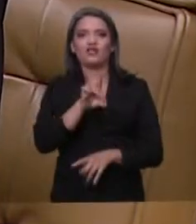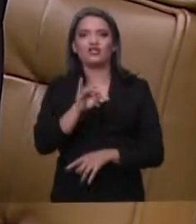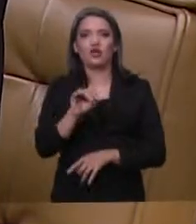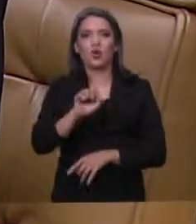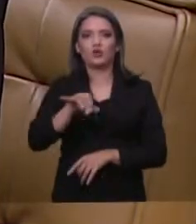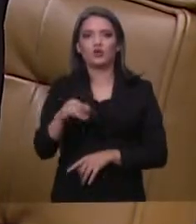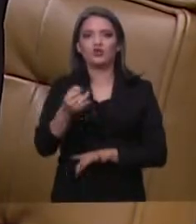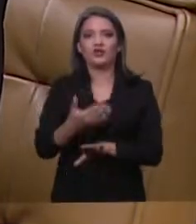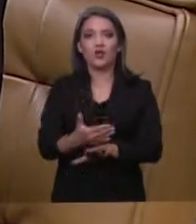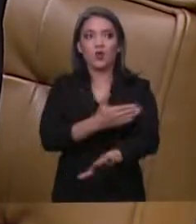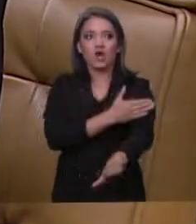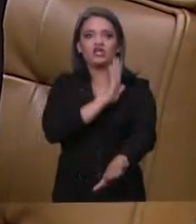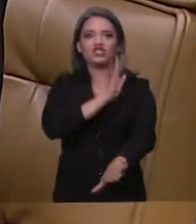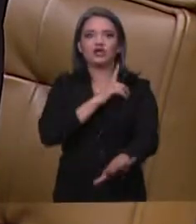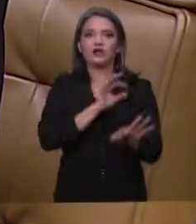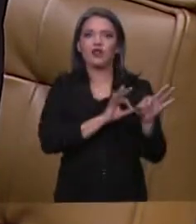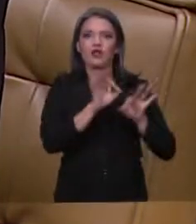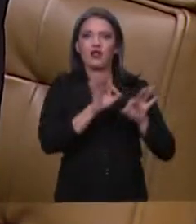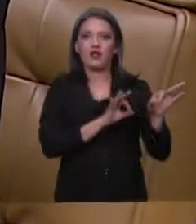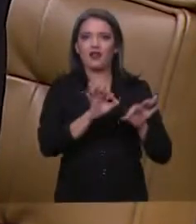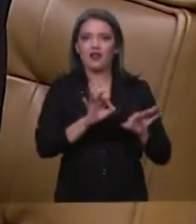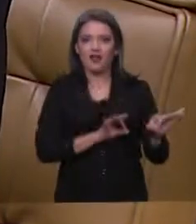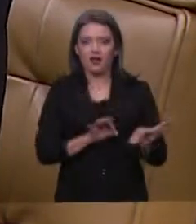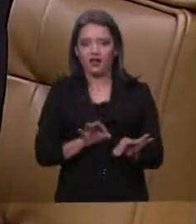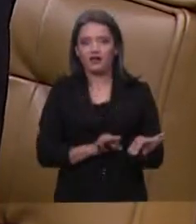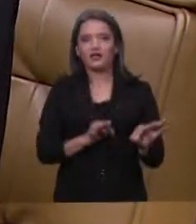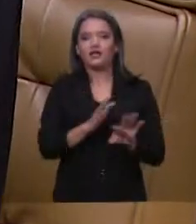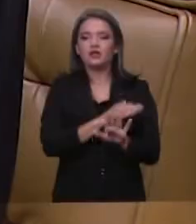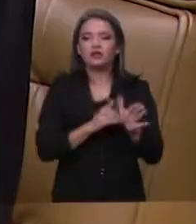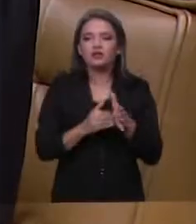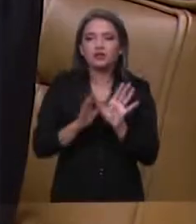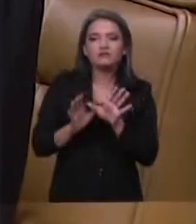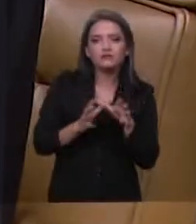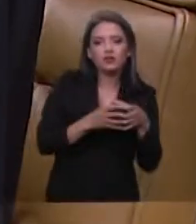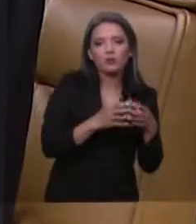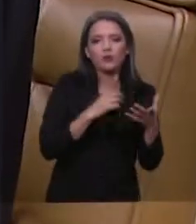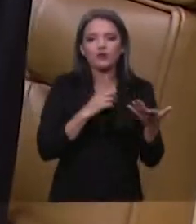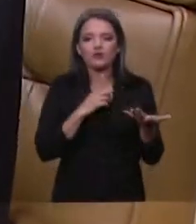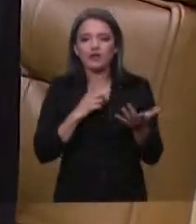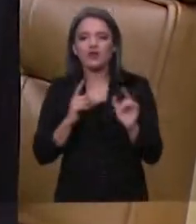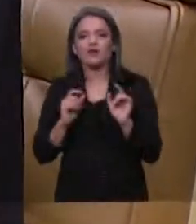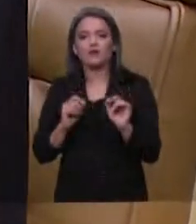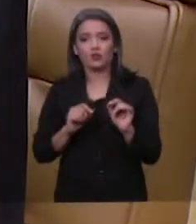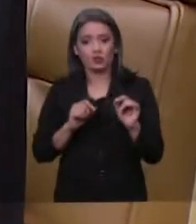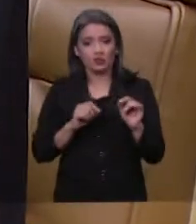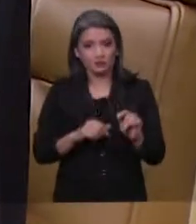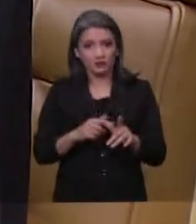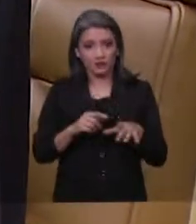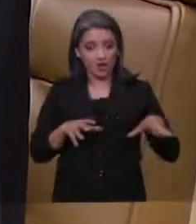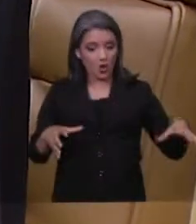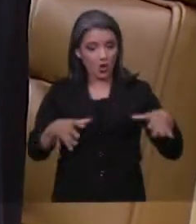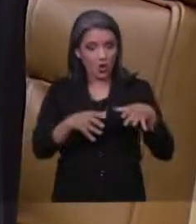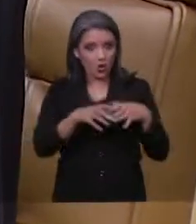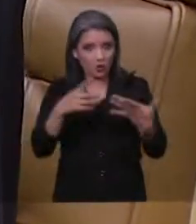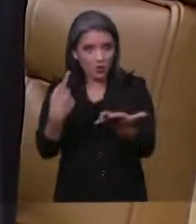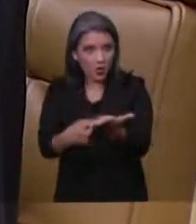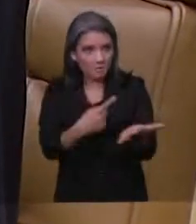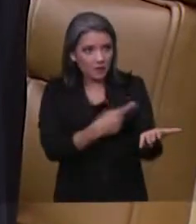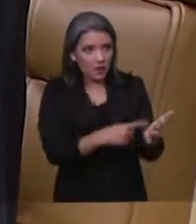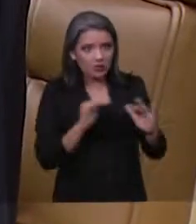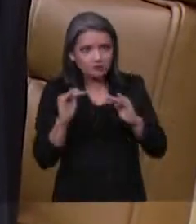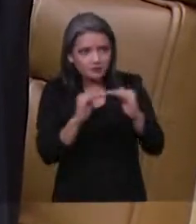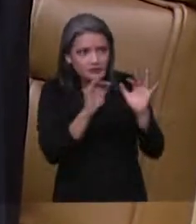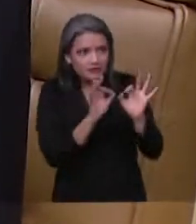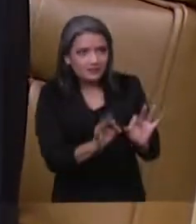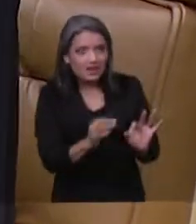de janeiro de 2023. De forma organizada e coesa, houve contínua convergência de vontades para objetivos de cometer um